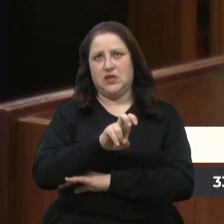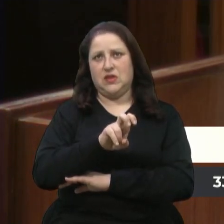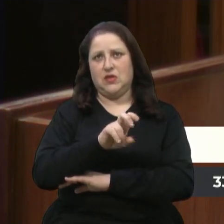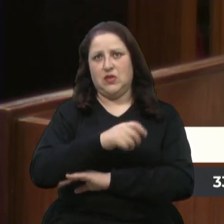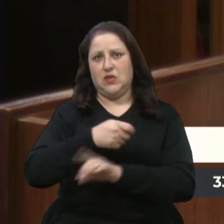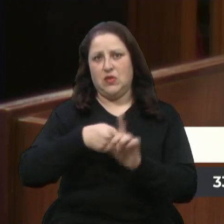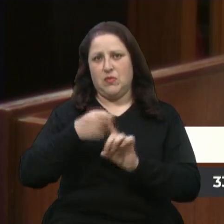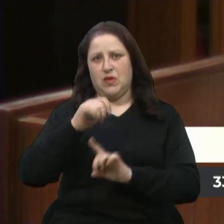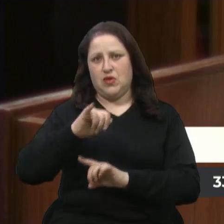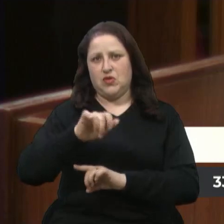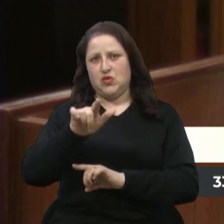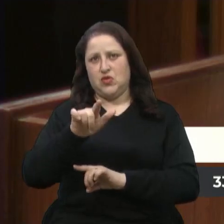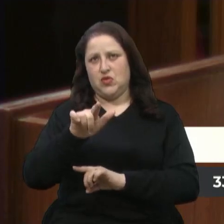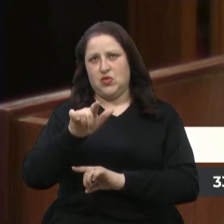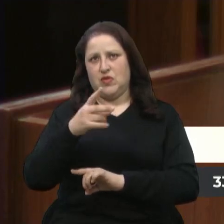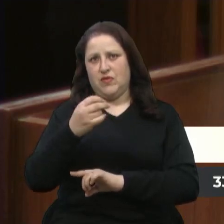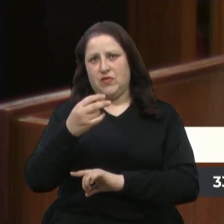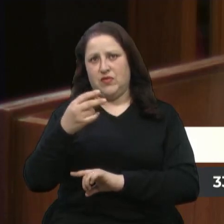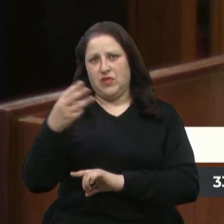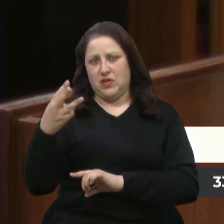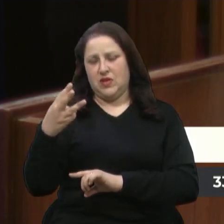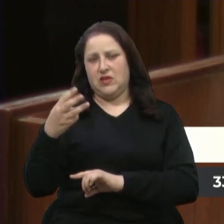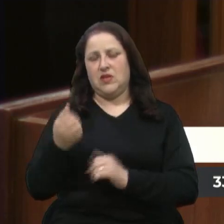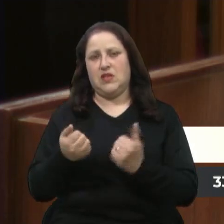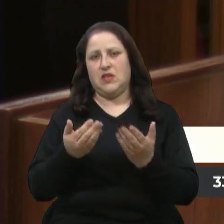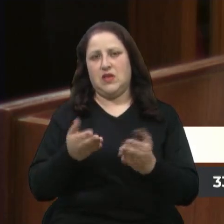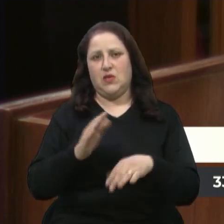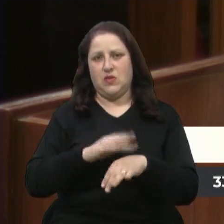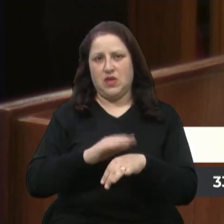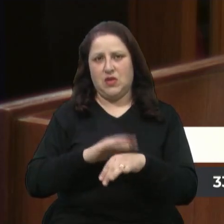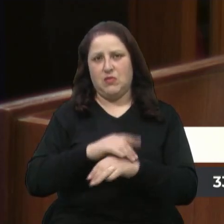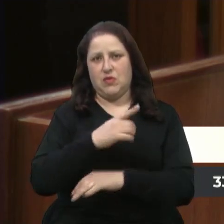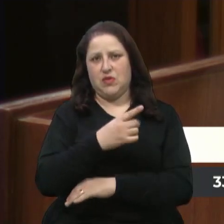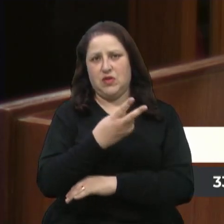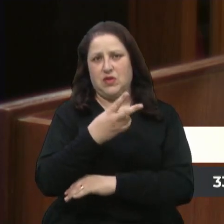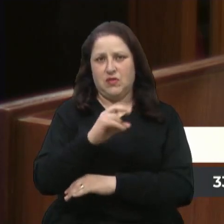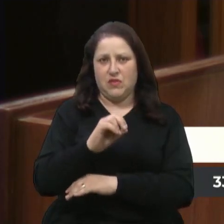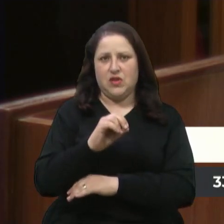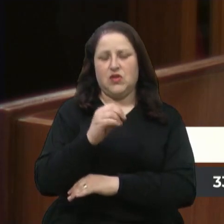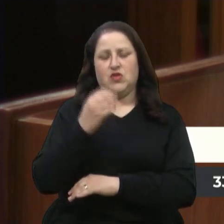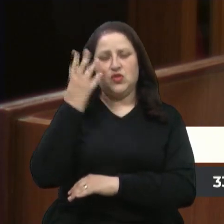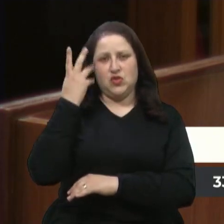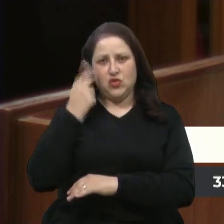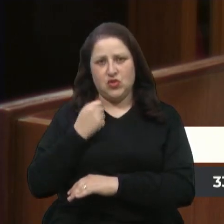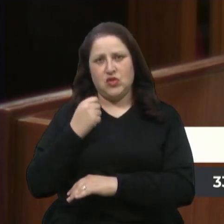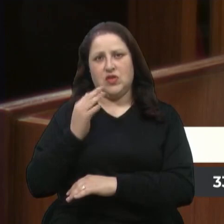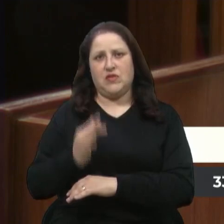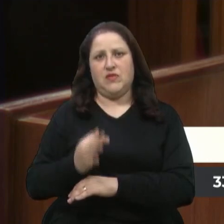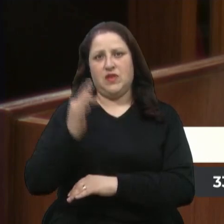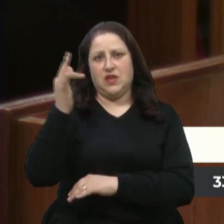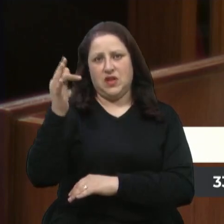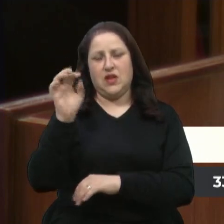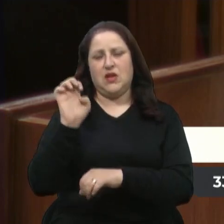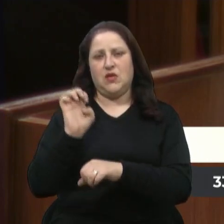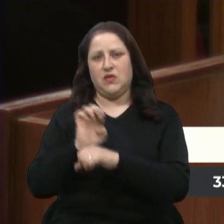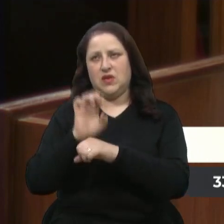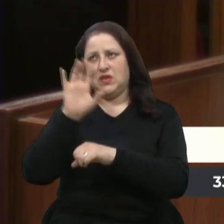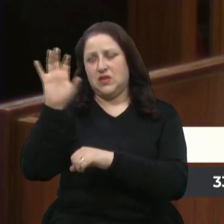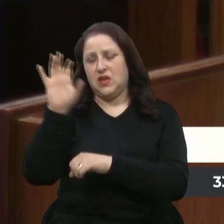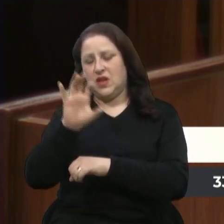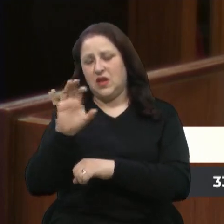25/7/2023, ele deu um prazo de 120 dias para a União, estados e